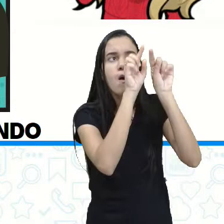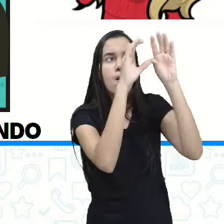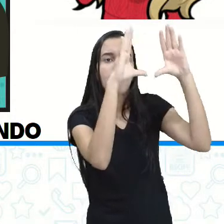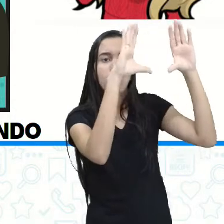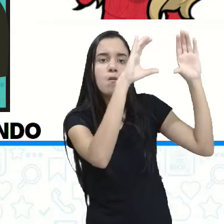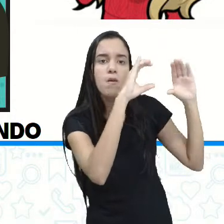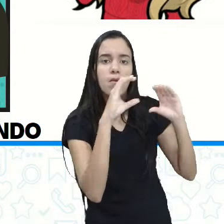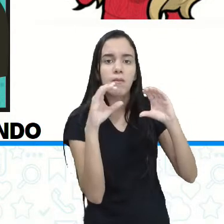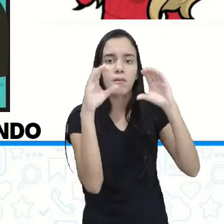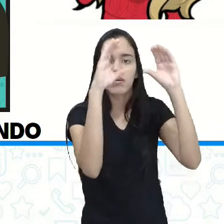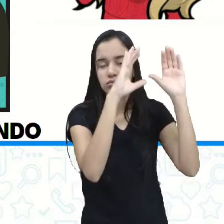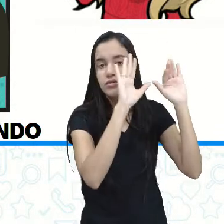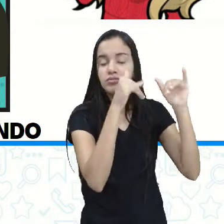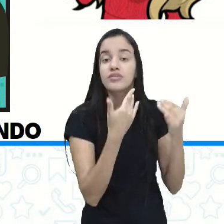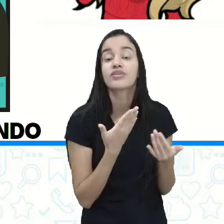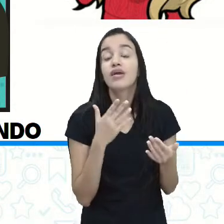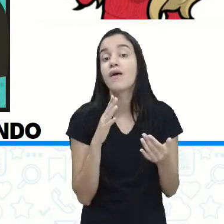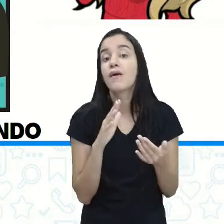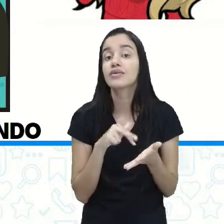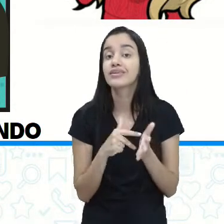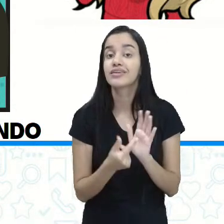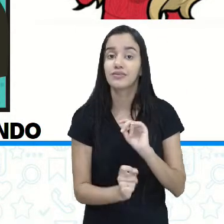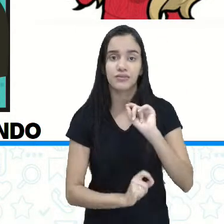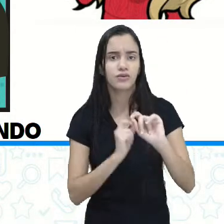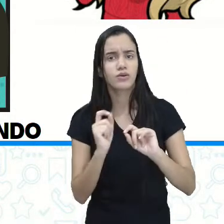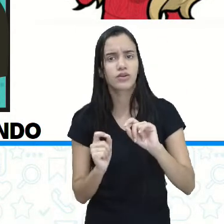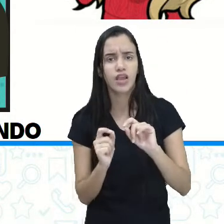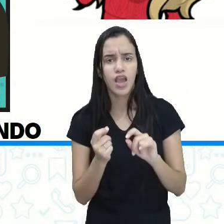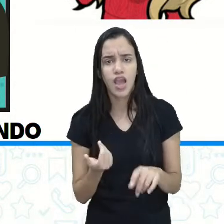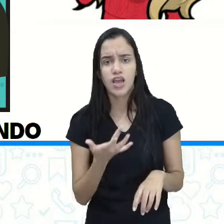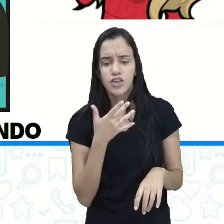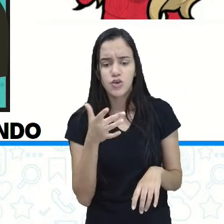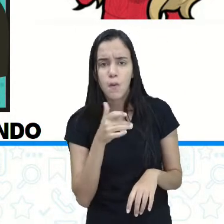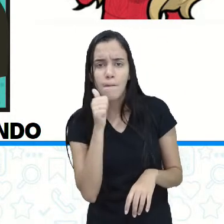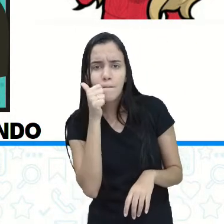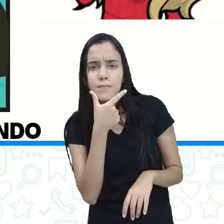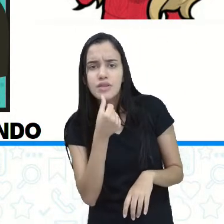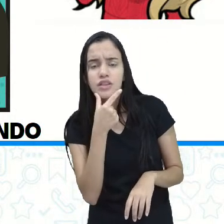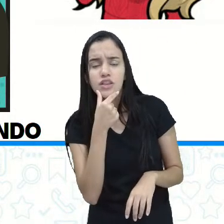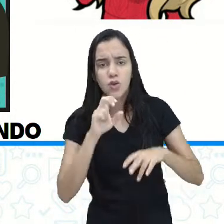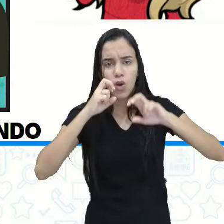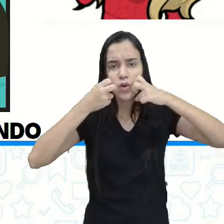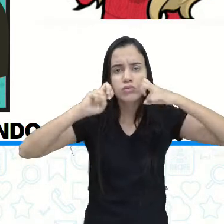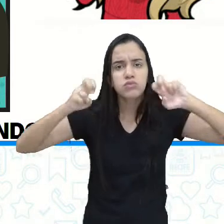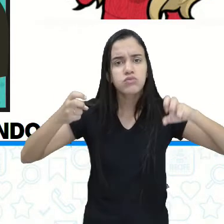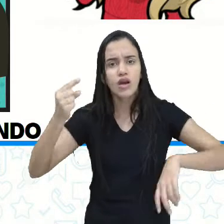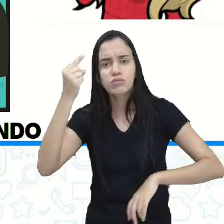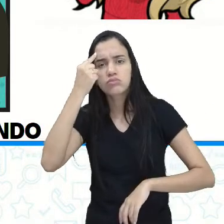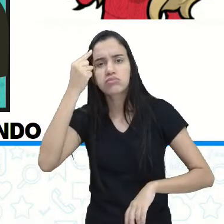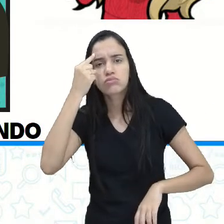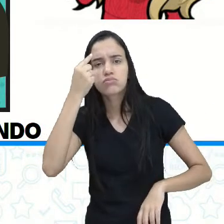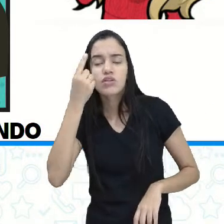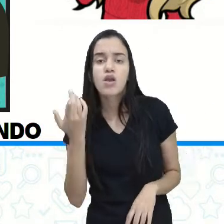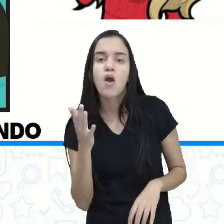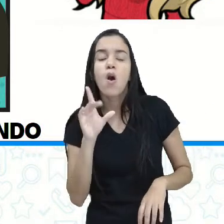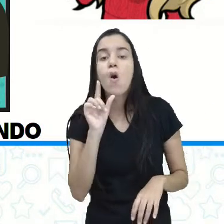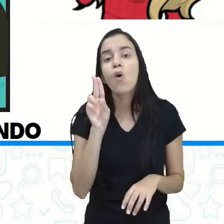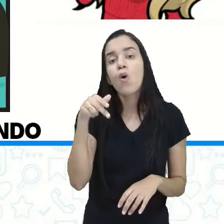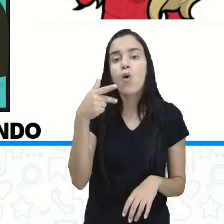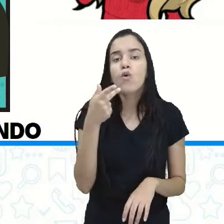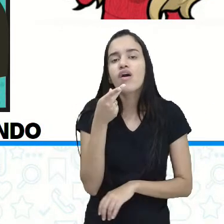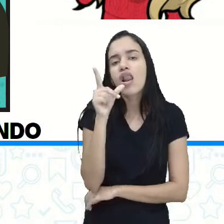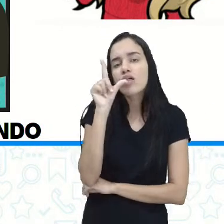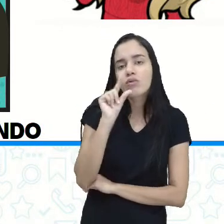bolinhas embaixo aí, indica que o menino está gritando, está pensando ou está cochichando. O que é que